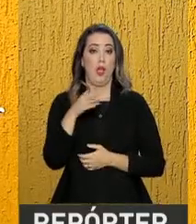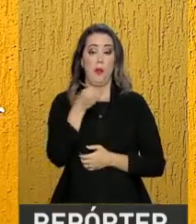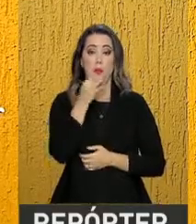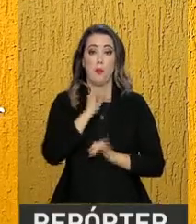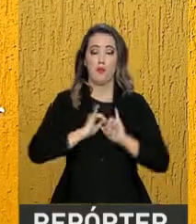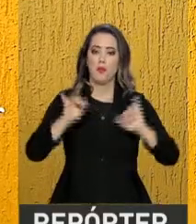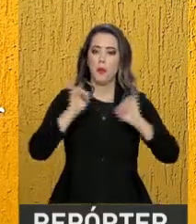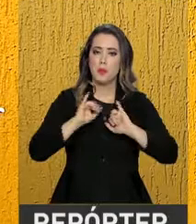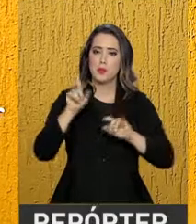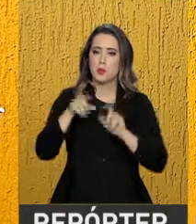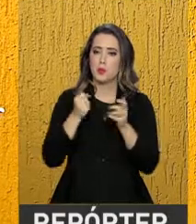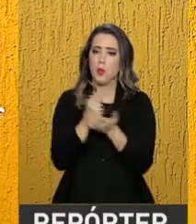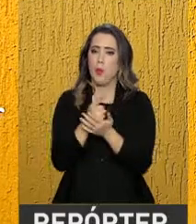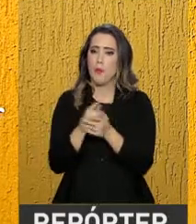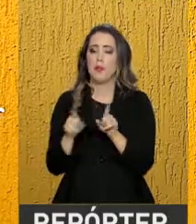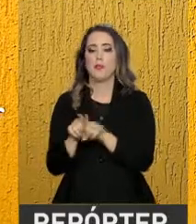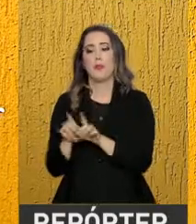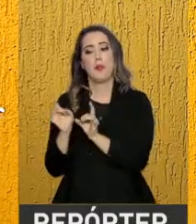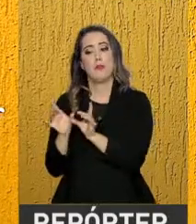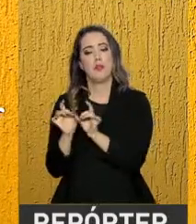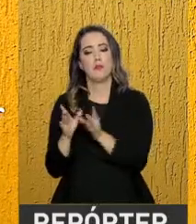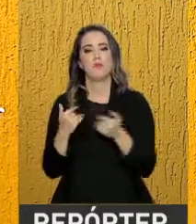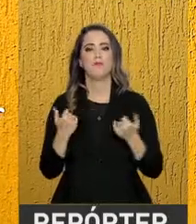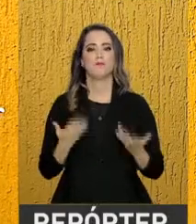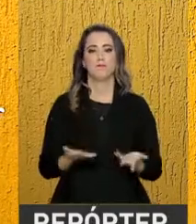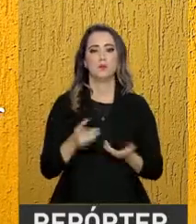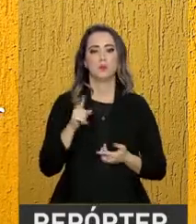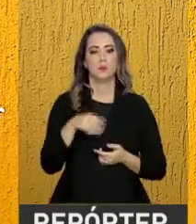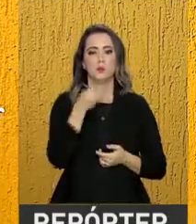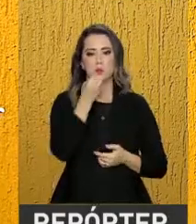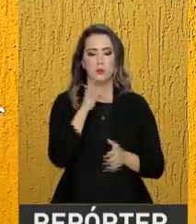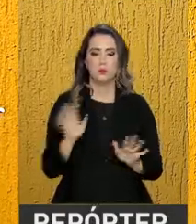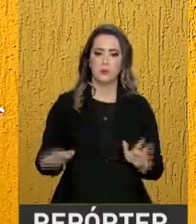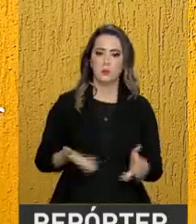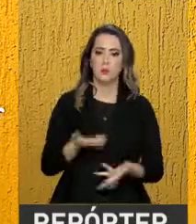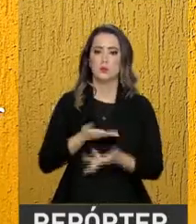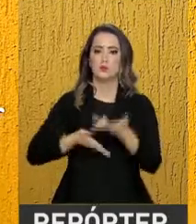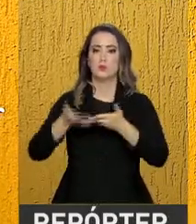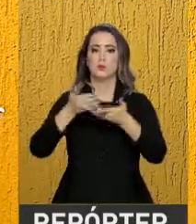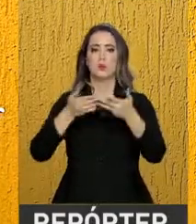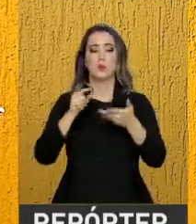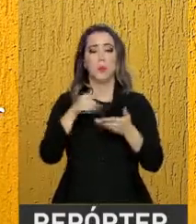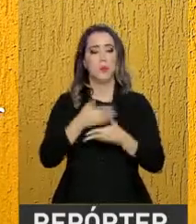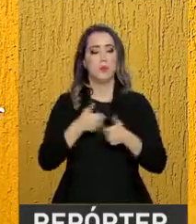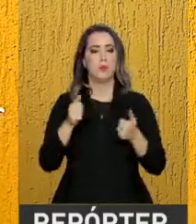comprar como também para quem quer vender é vem favorecer o aquecimento do mercado imobiliário